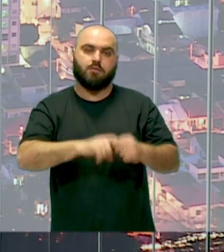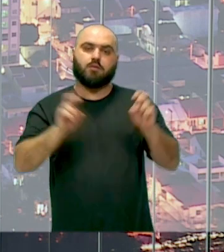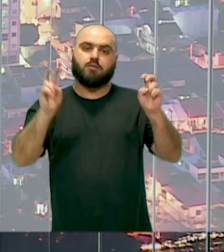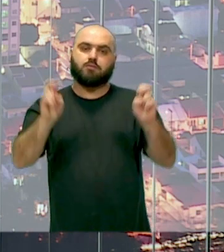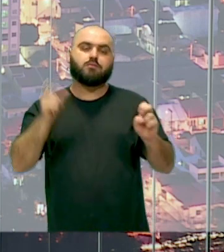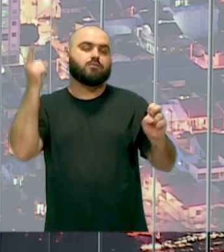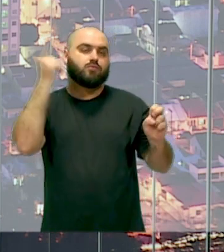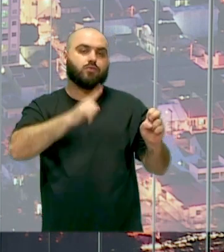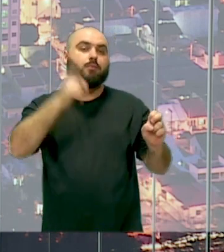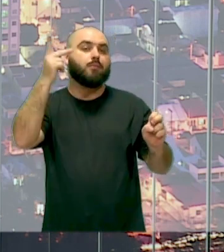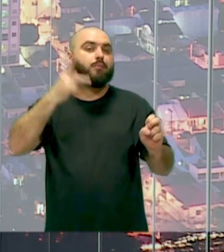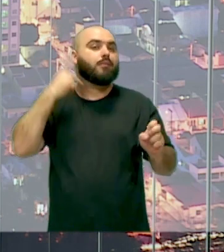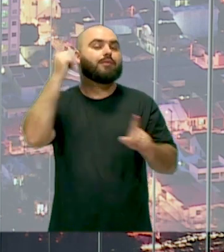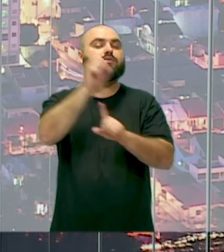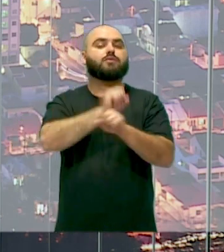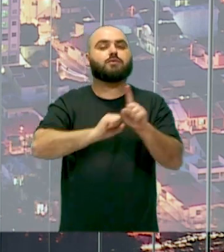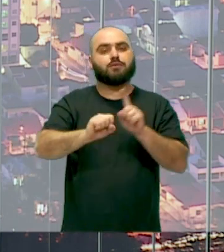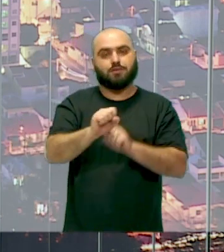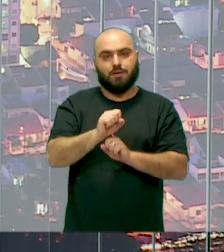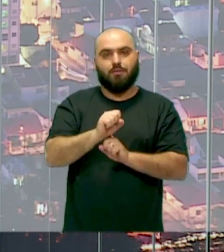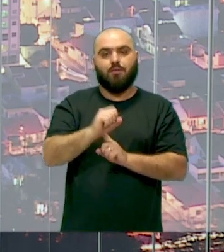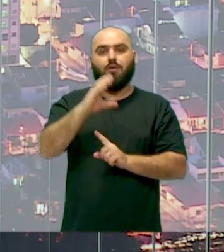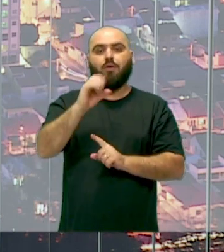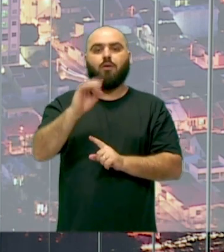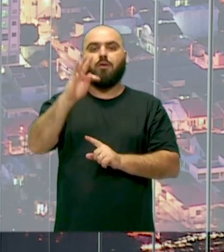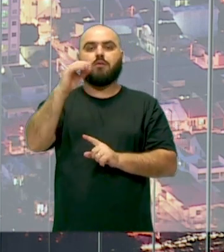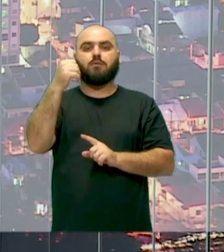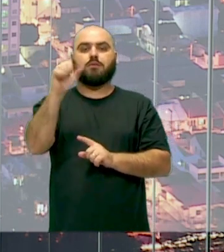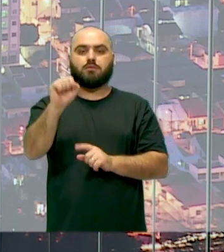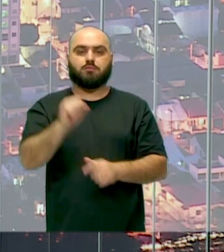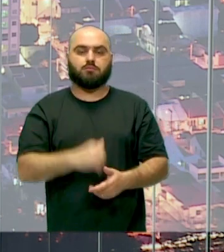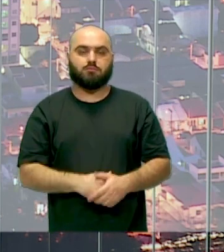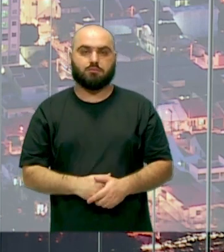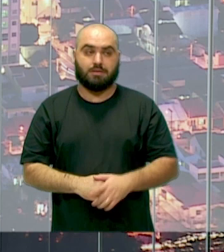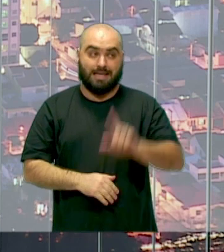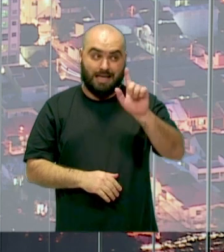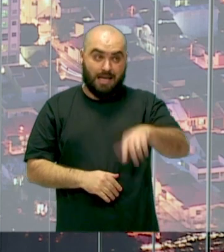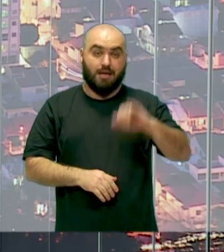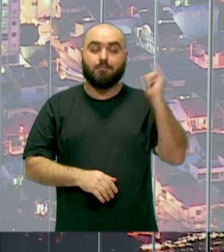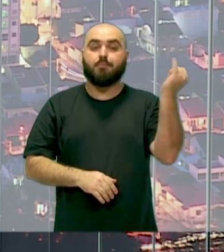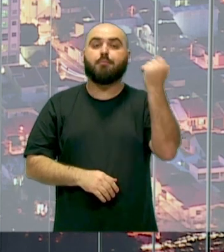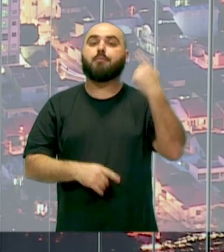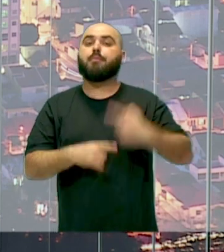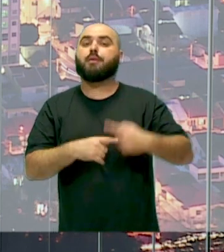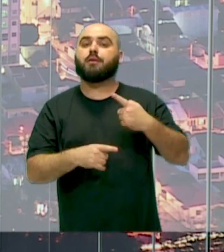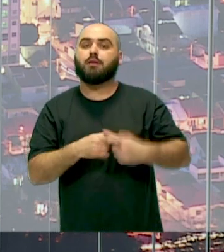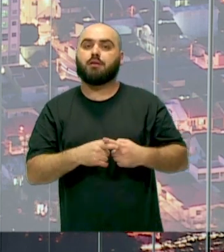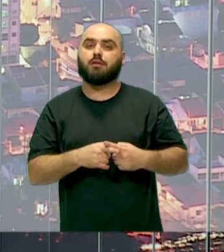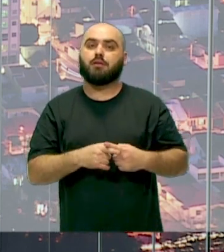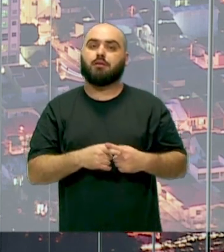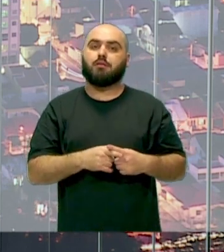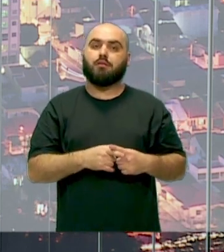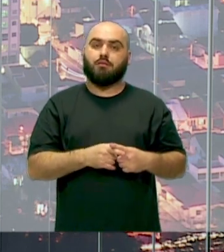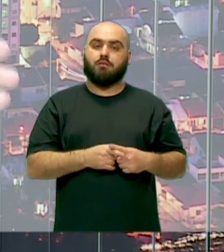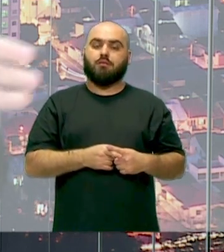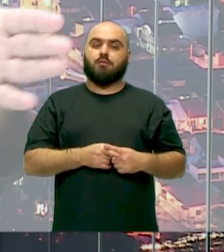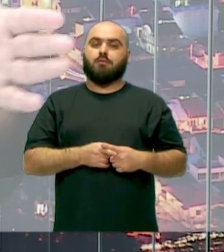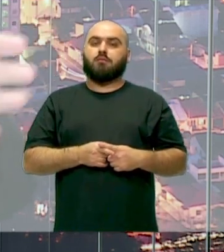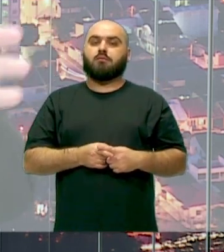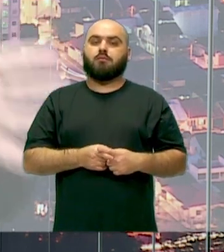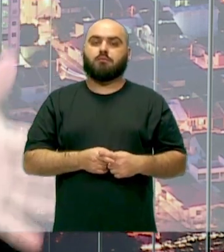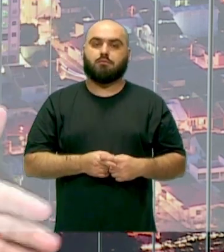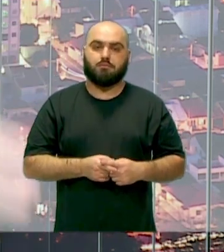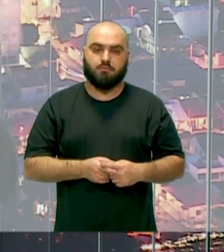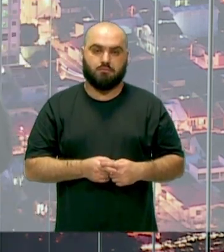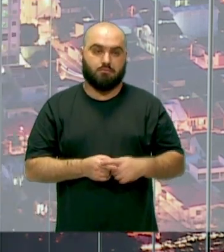da política social de cotas. Ela é importante porque ela faz, nem que seja meio